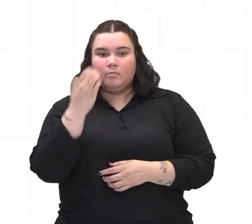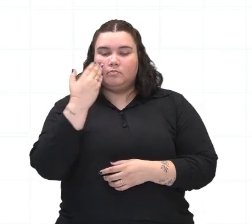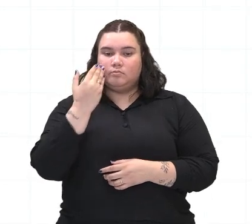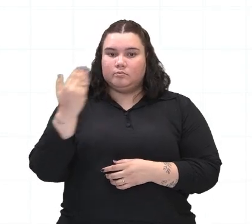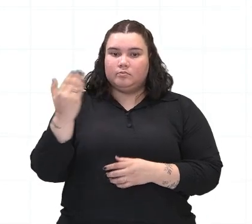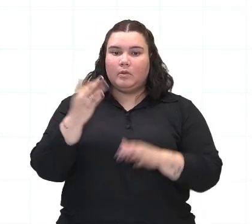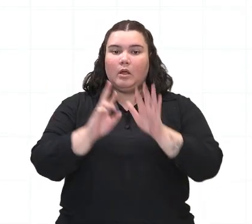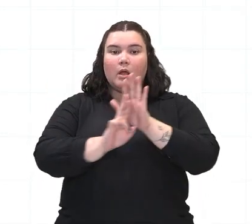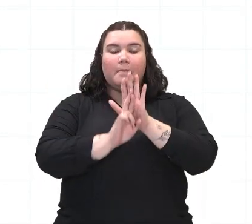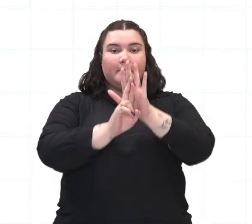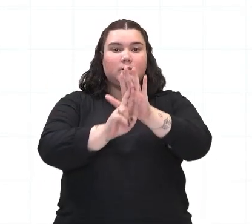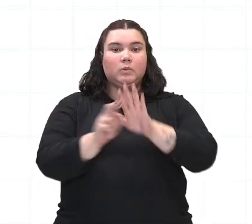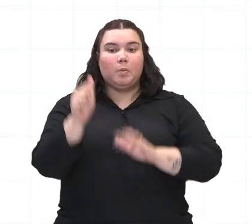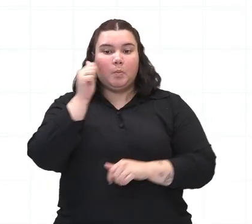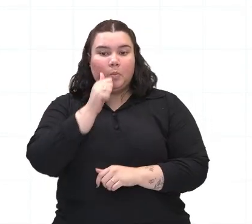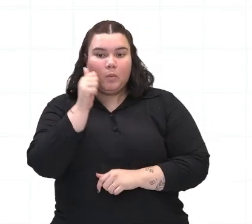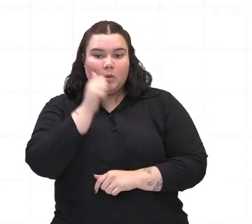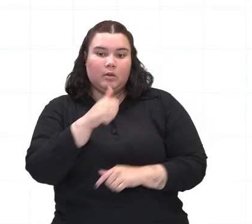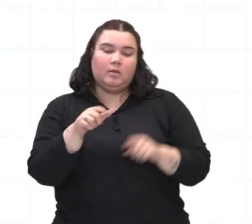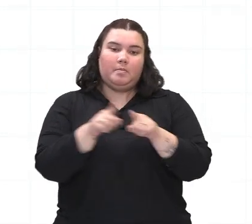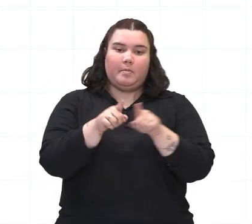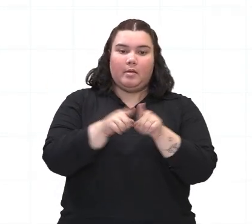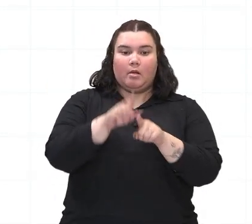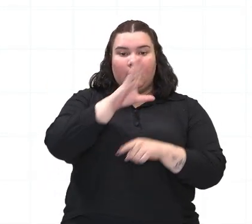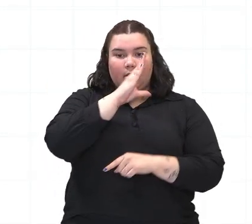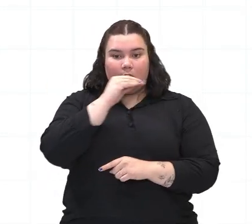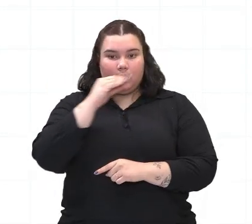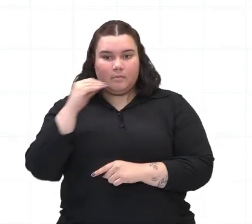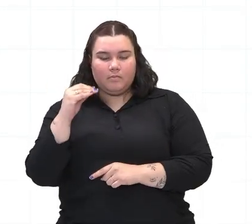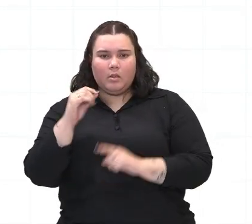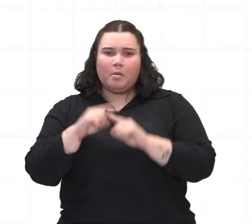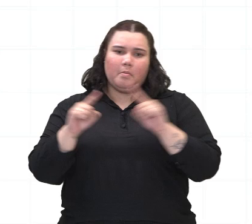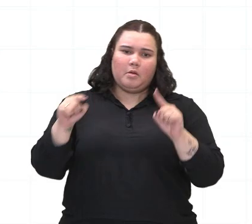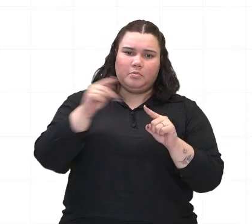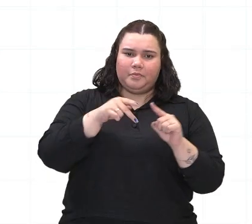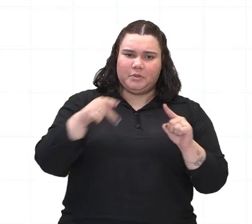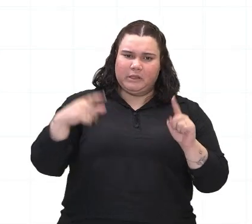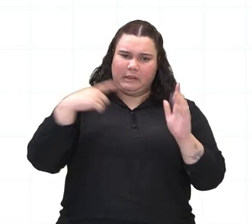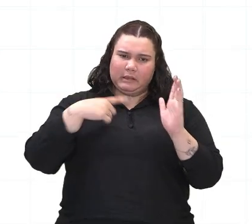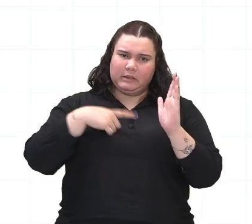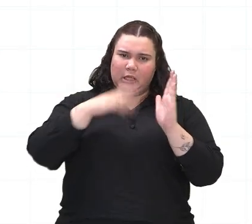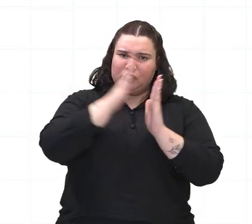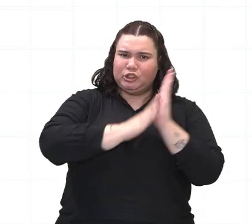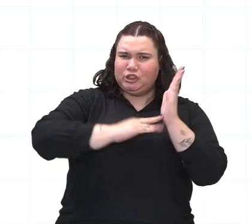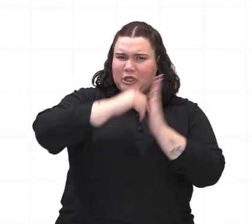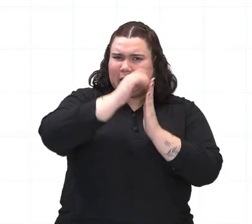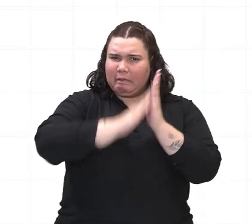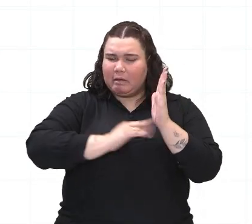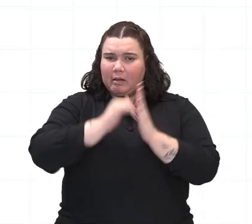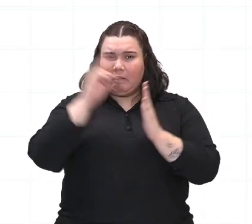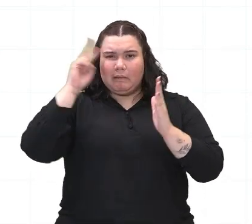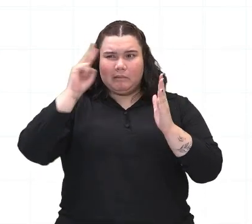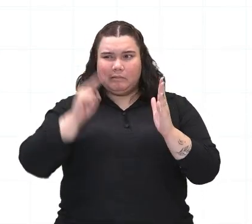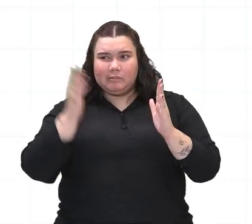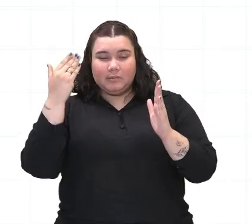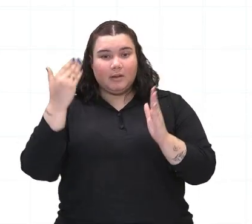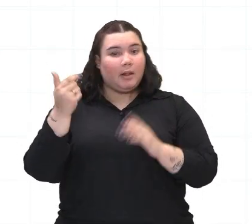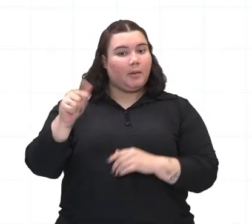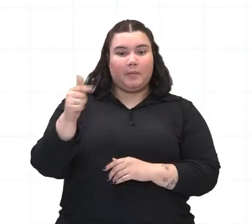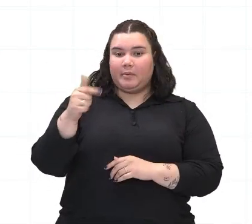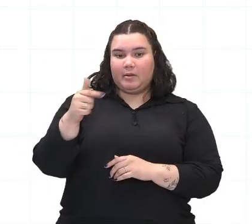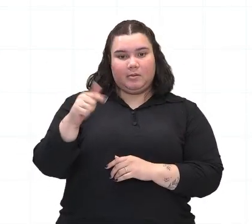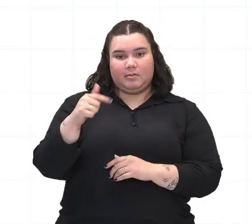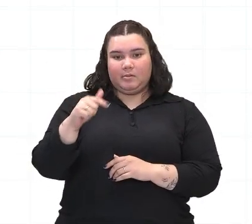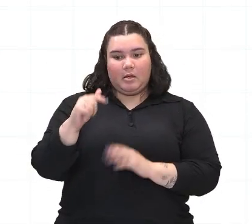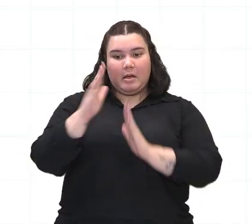até a representação de uma mulher e de uma criança mas professora tinha a tinta na pré-história não né a gente não tinha a